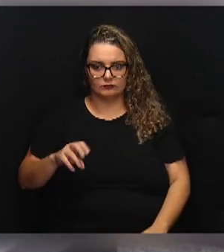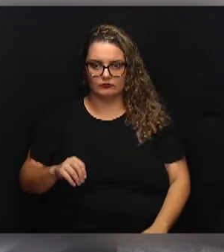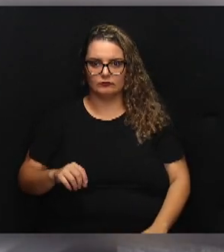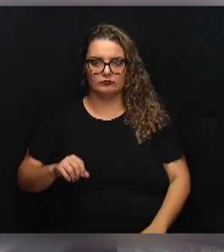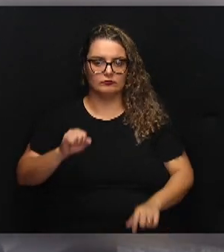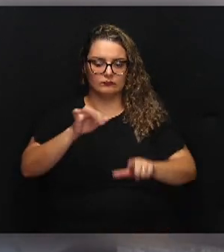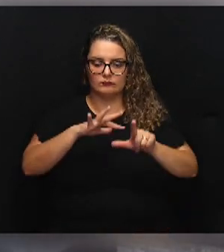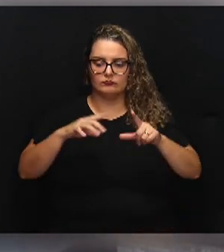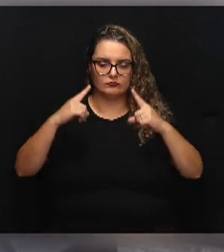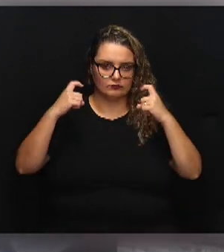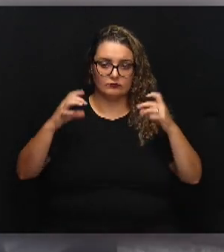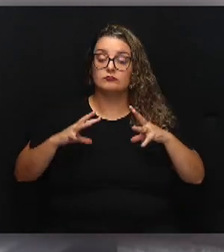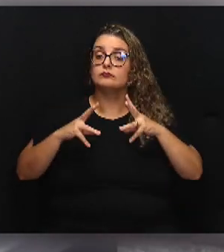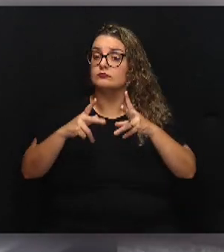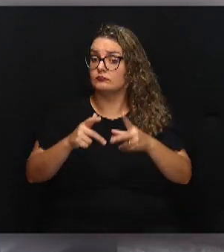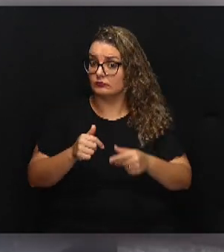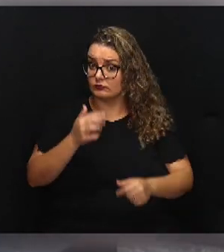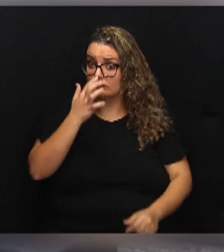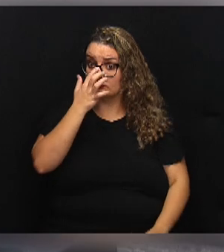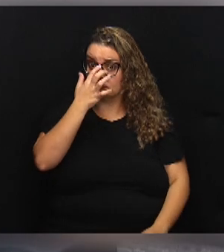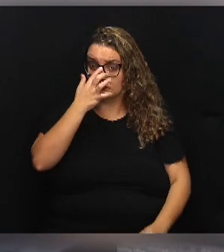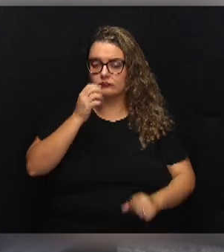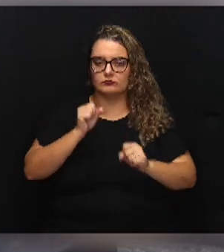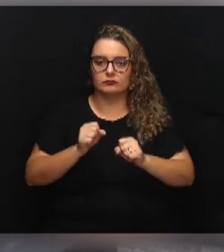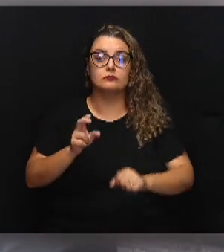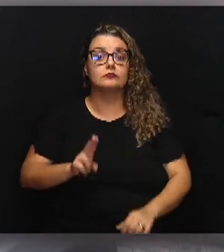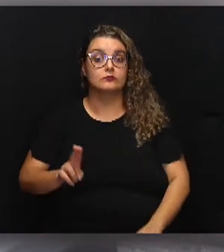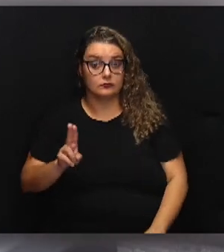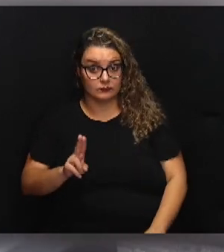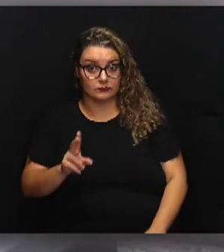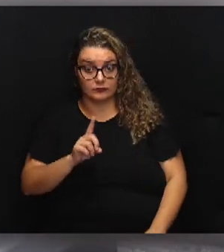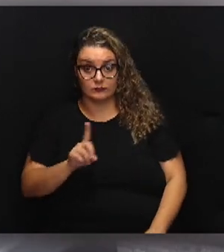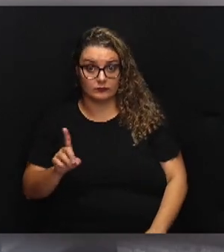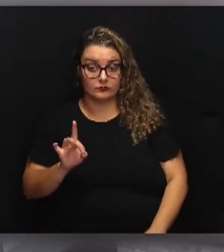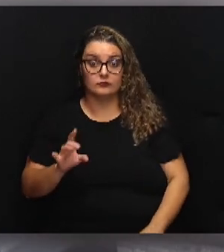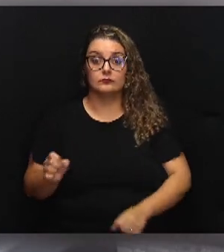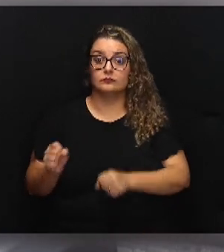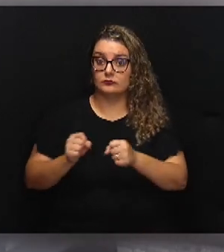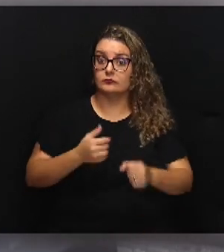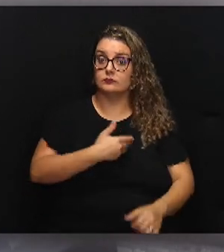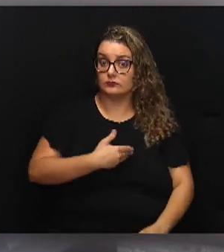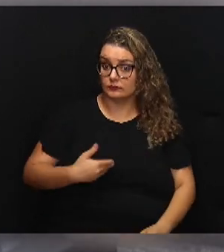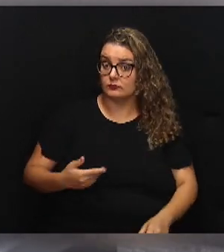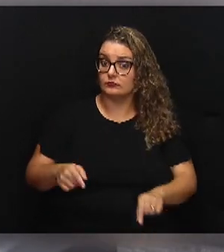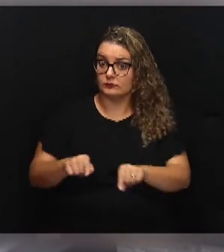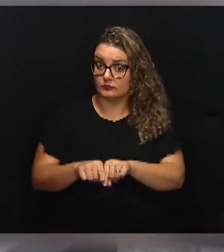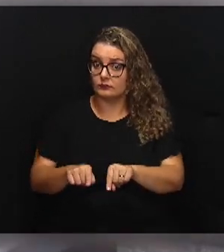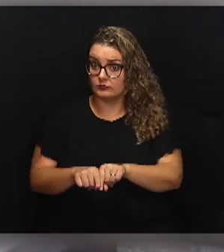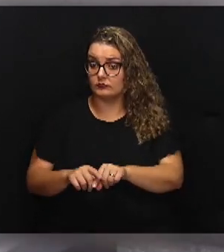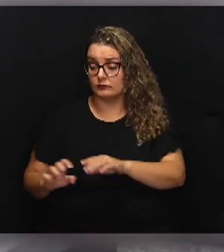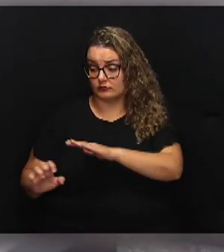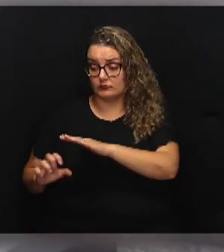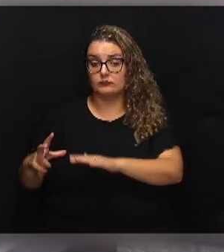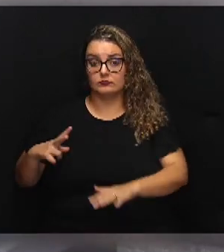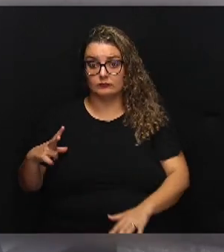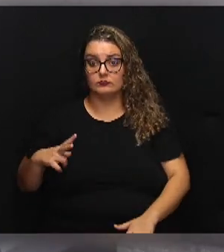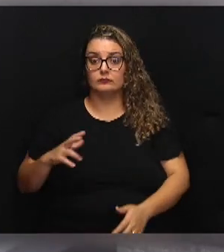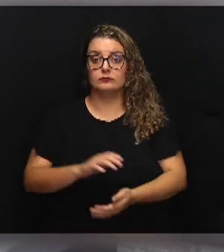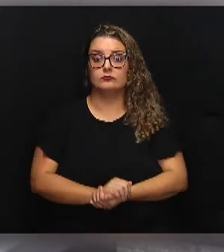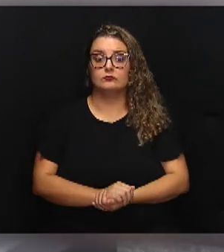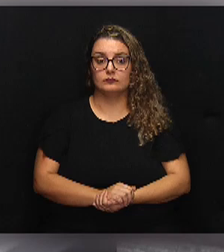enfim, tudo aquilo que pode ser utilizado não só pelo poder público, mas também pela iniciativa privada. Toda a parte